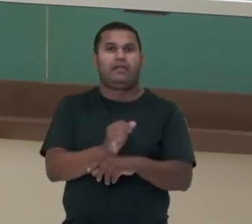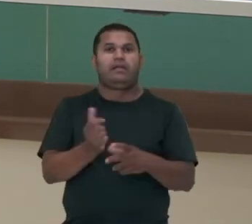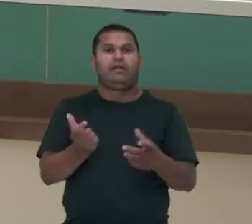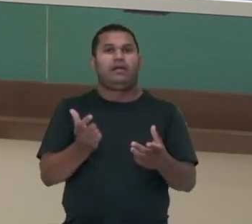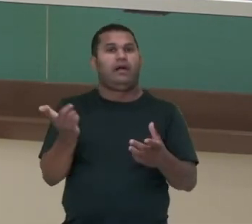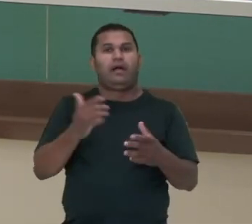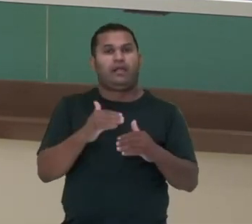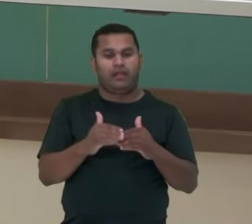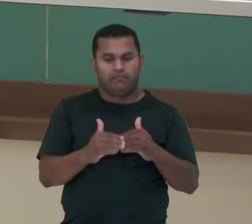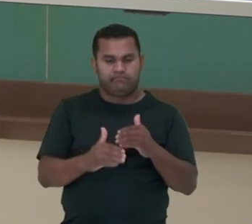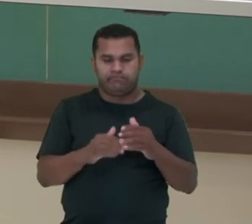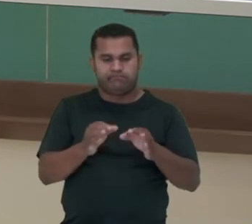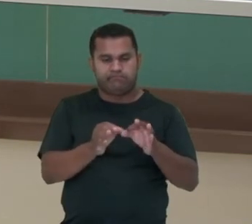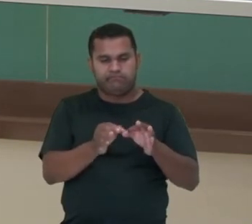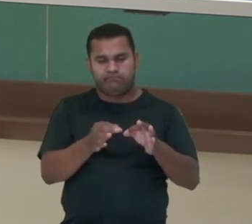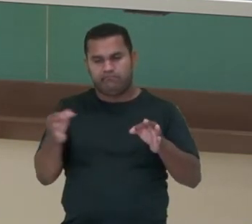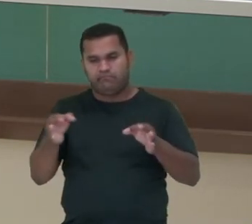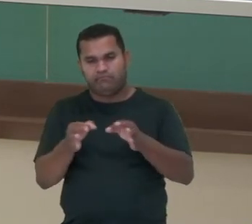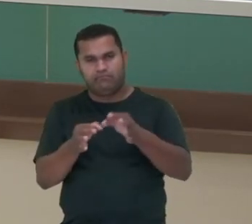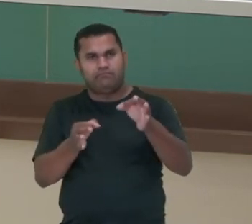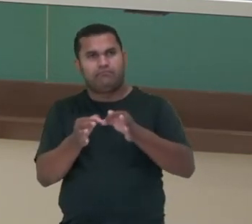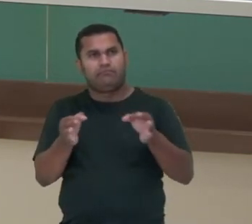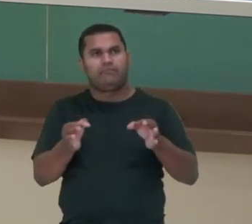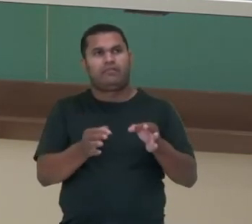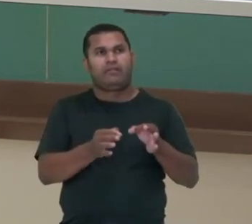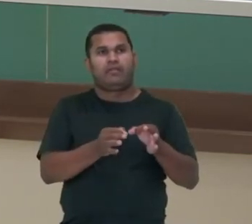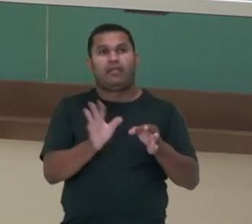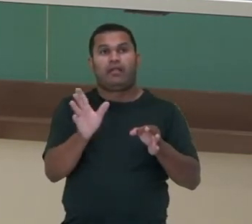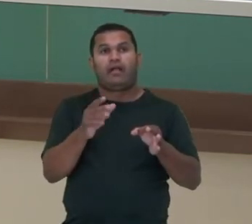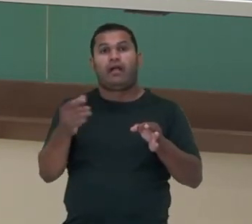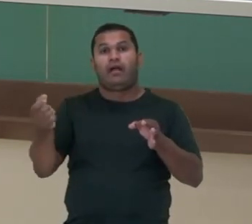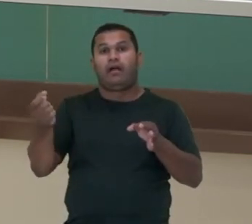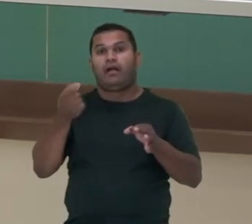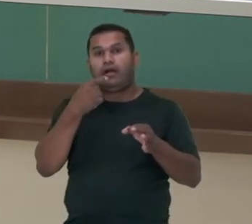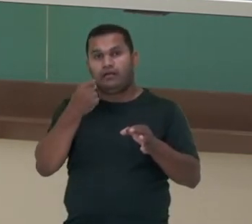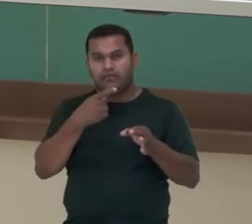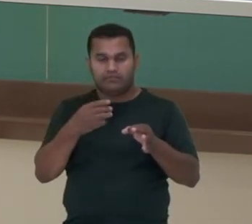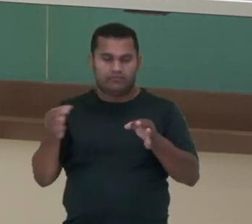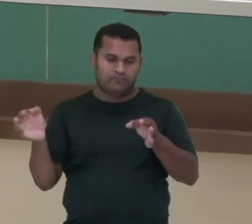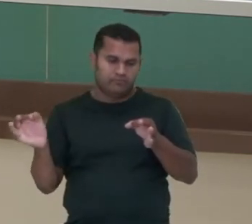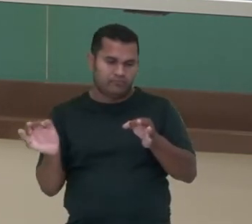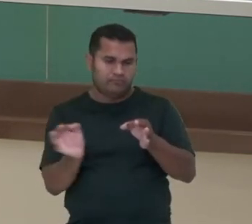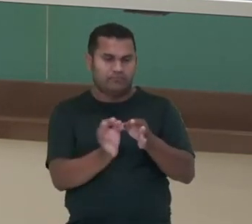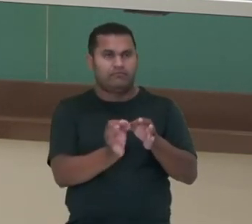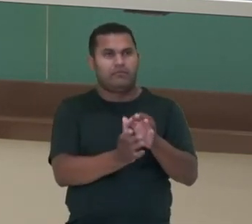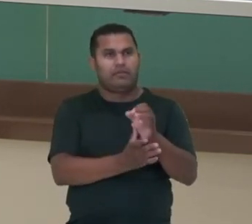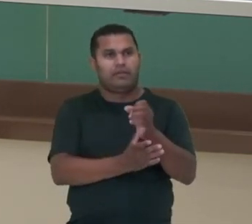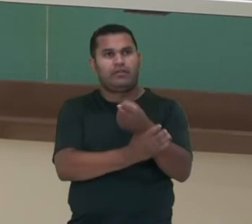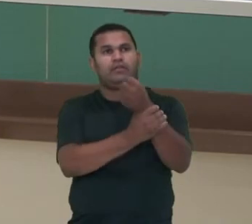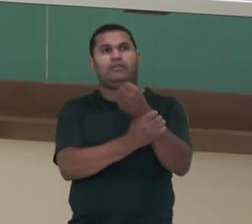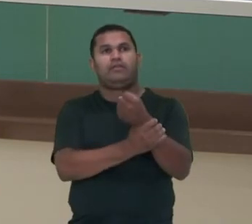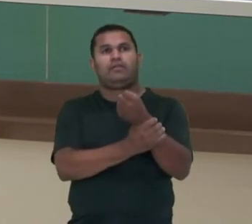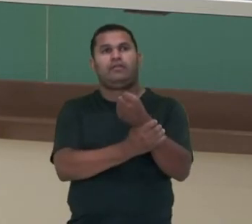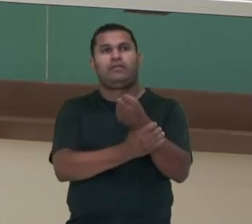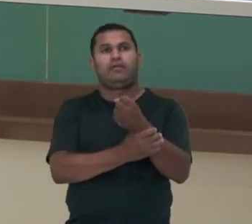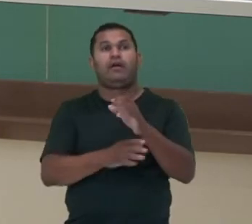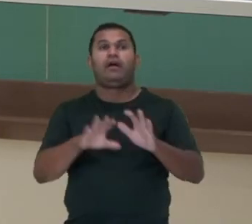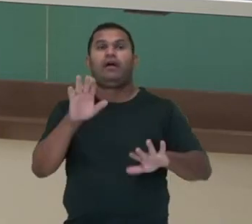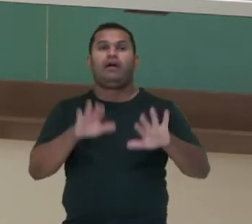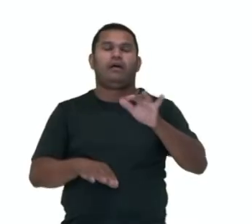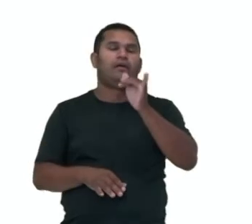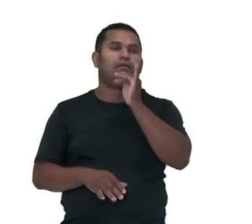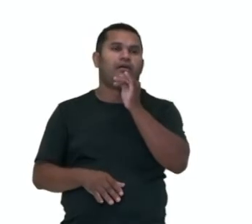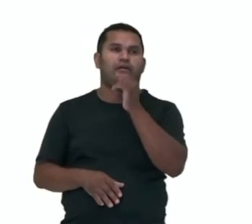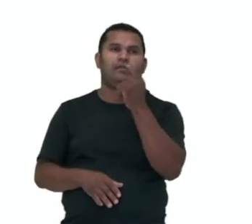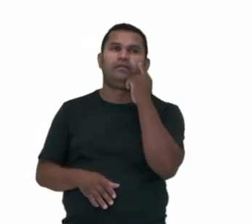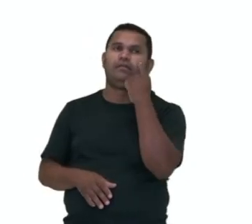divisão. Então, vamos supor, é como se rendesse ele, tá, e fizesse com que o processo se descontrolasse ali. Alguns exemplos, né,